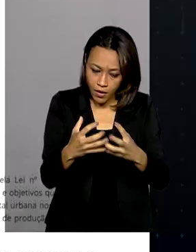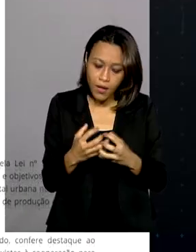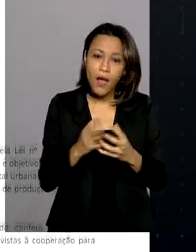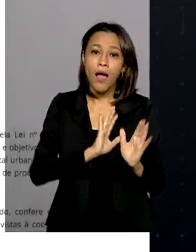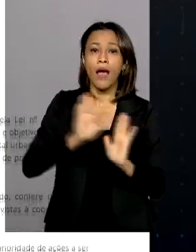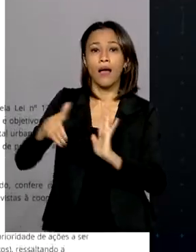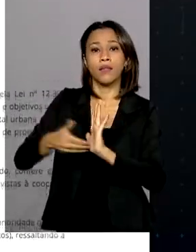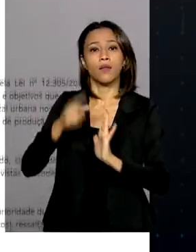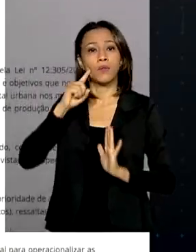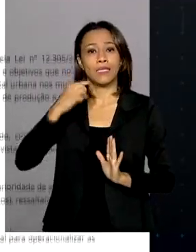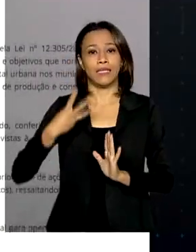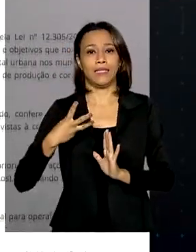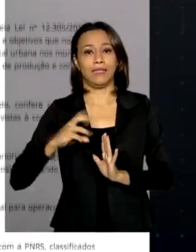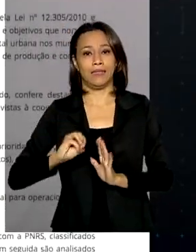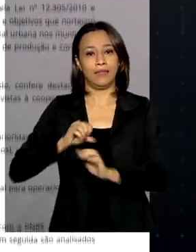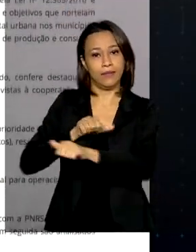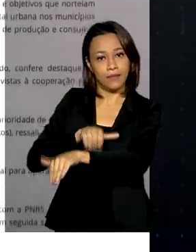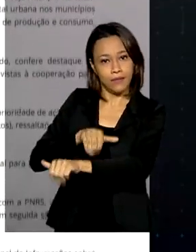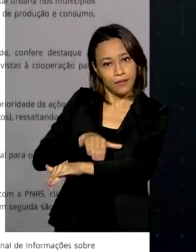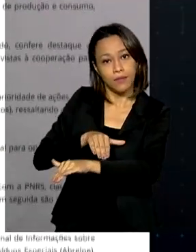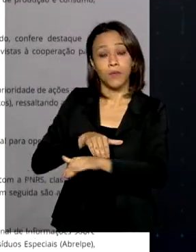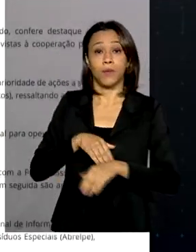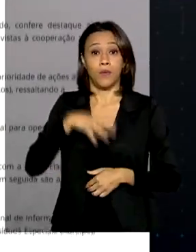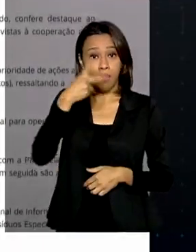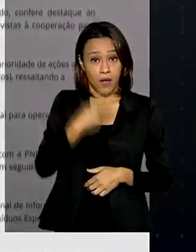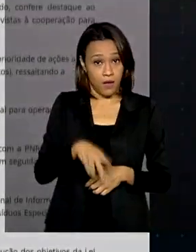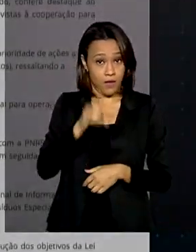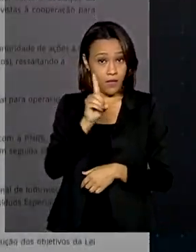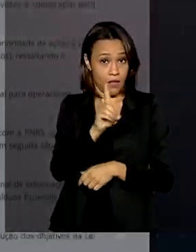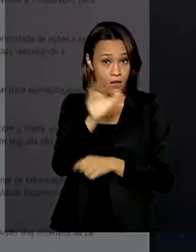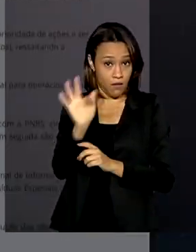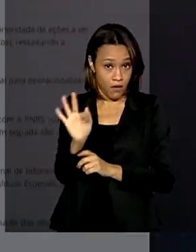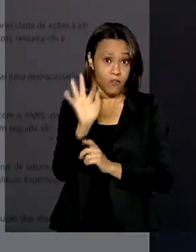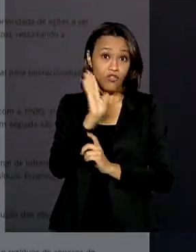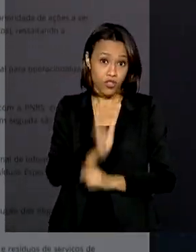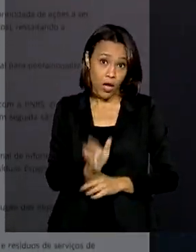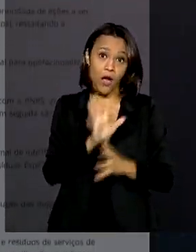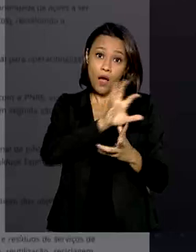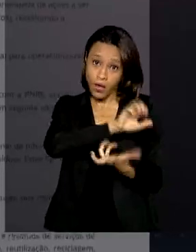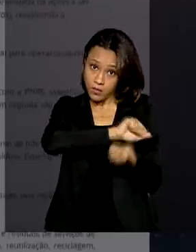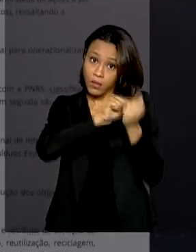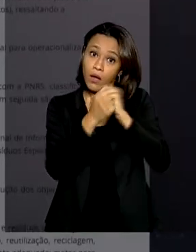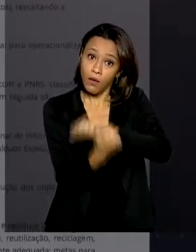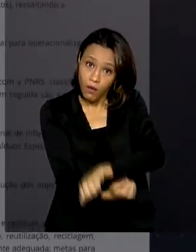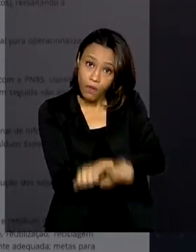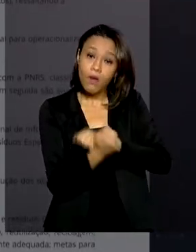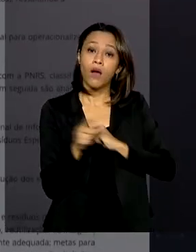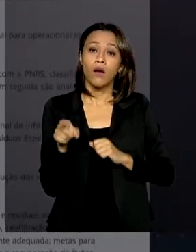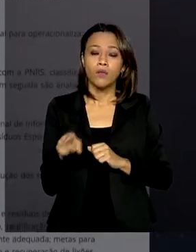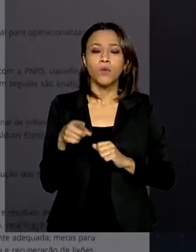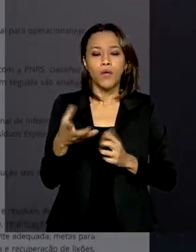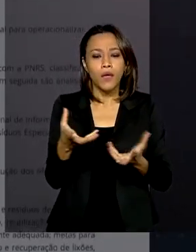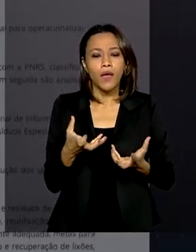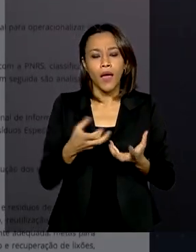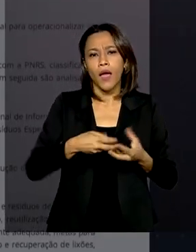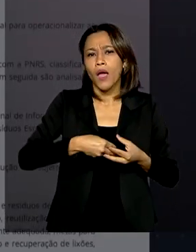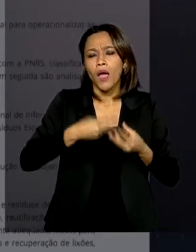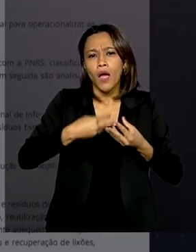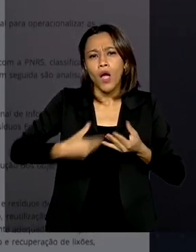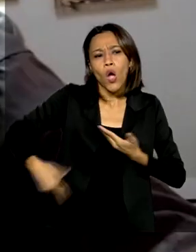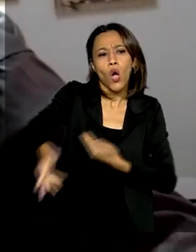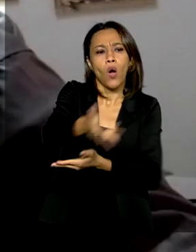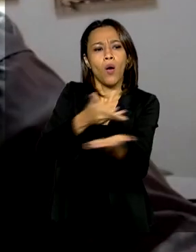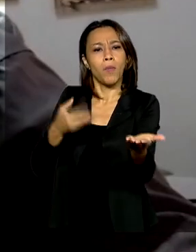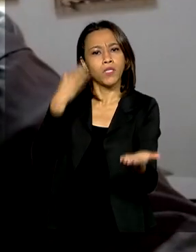até o dia trinta de Setembro o Distrito Federal já está se adequando e promete compartilhar suas